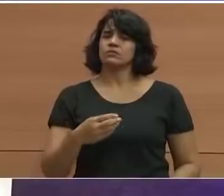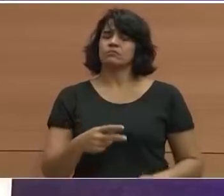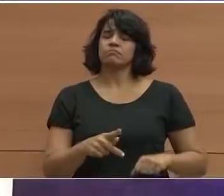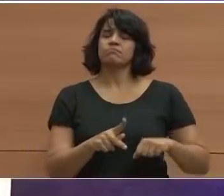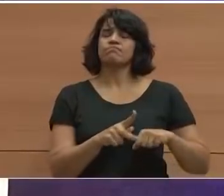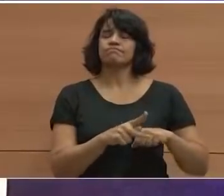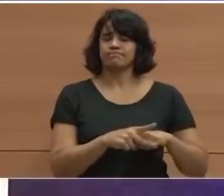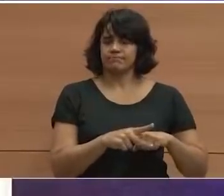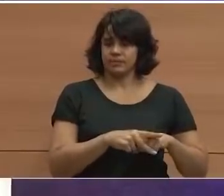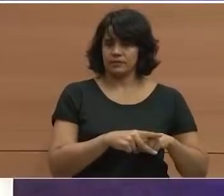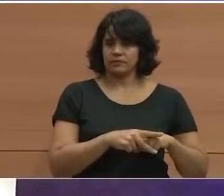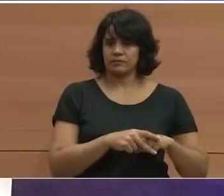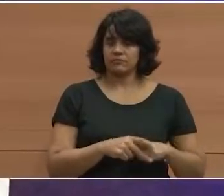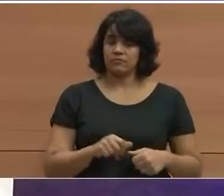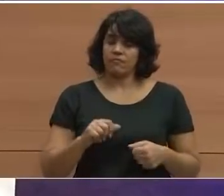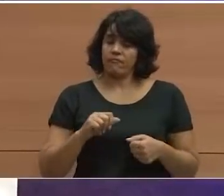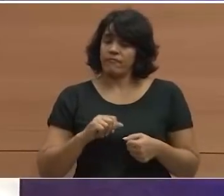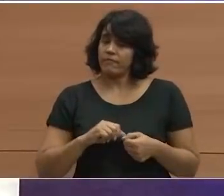fez com que